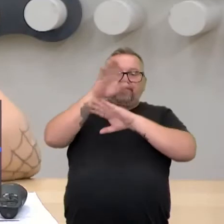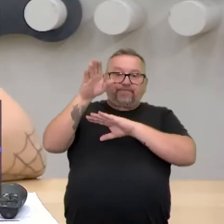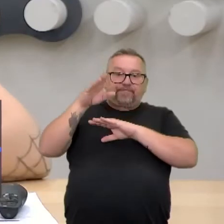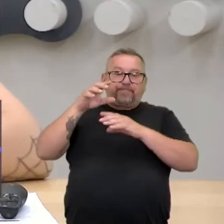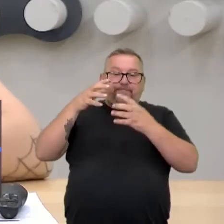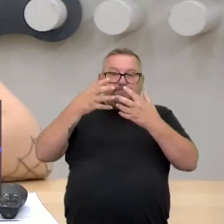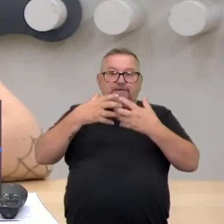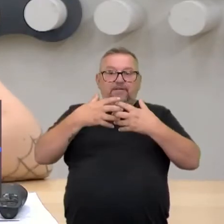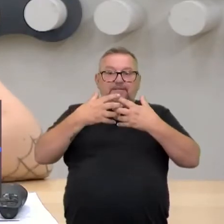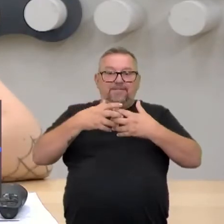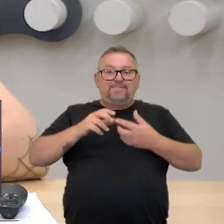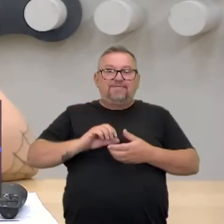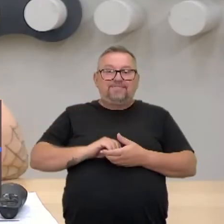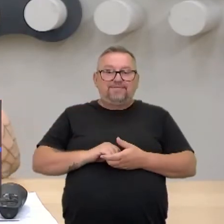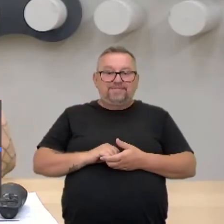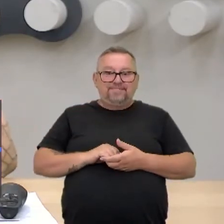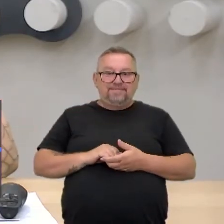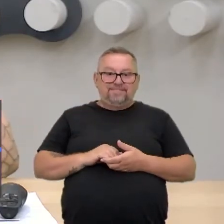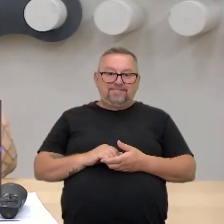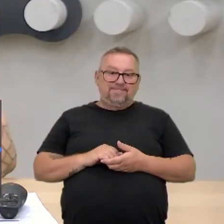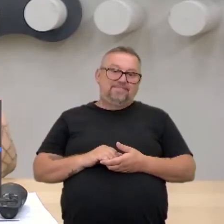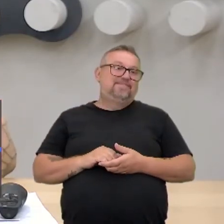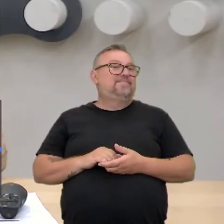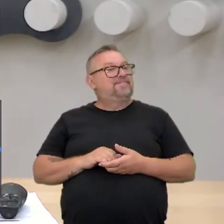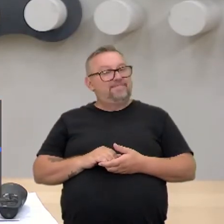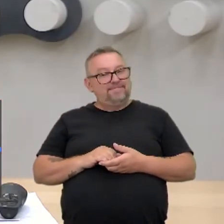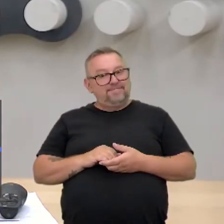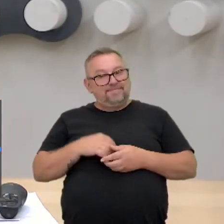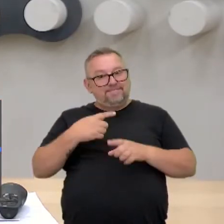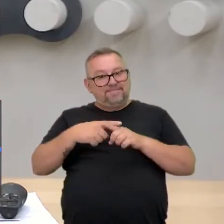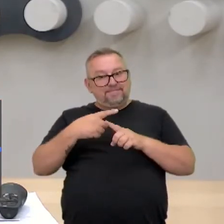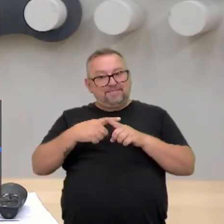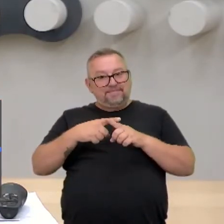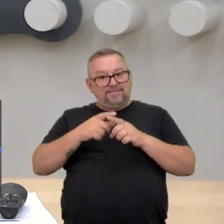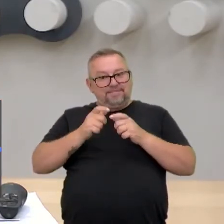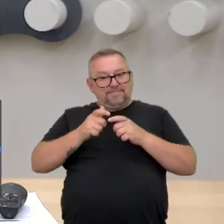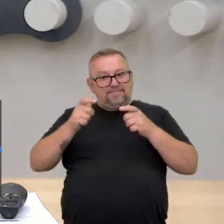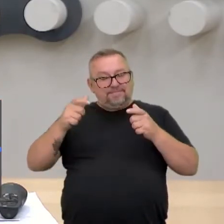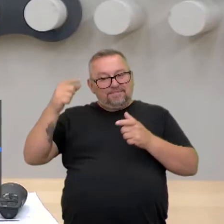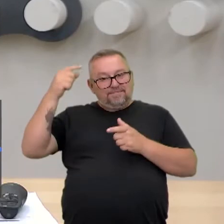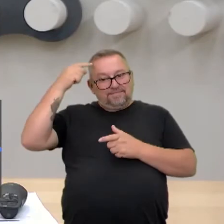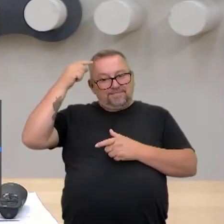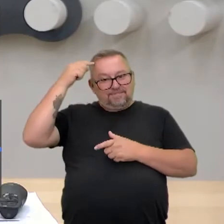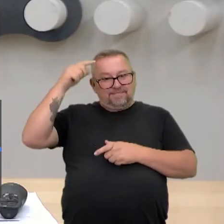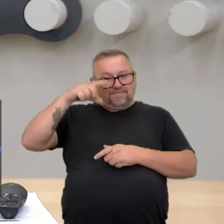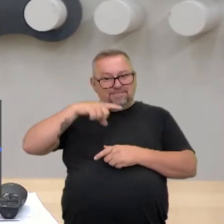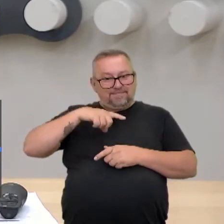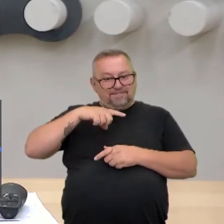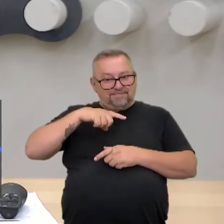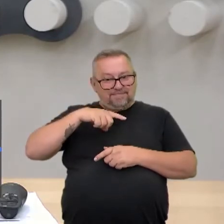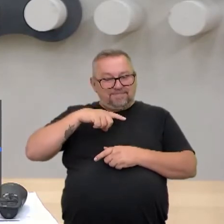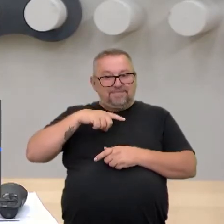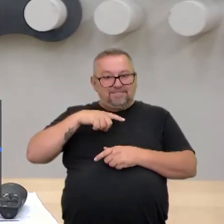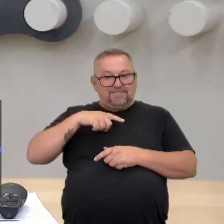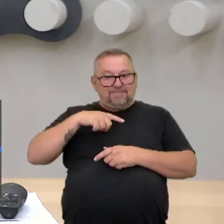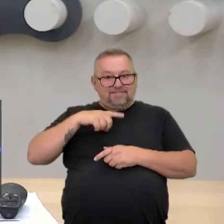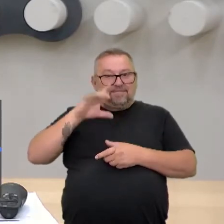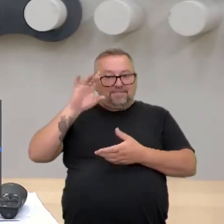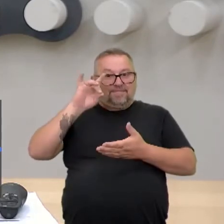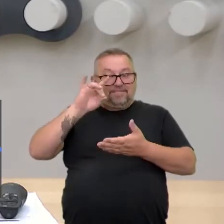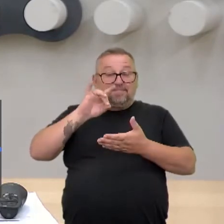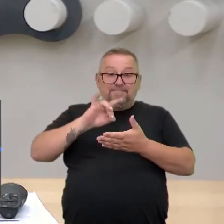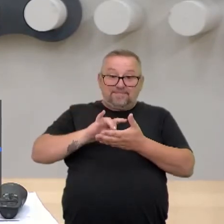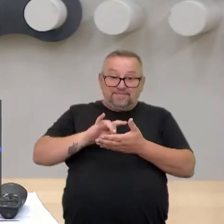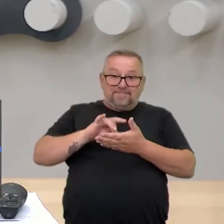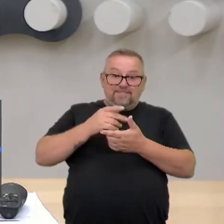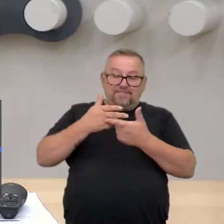pela mente humana né porque porque boa parte dessas ideias que a gente tem e que são a realidade